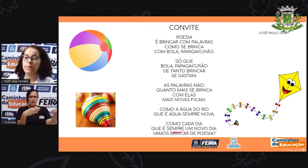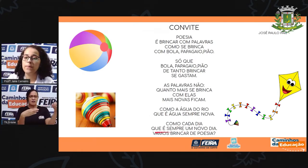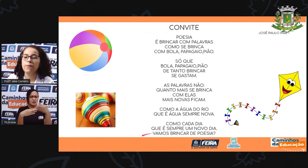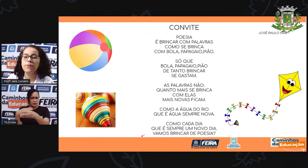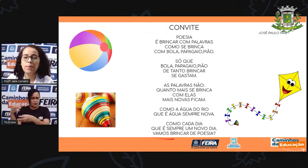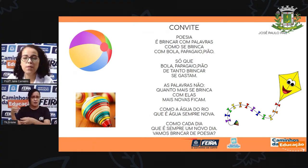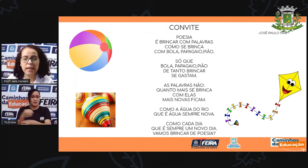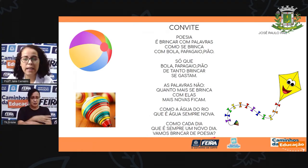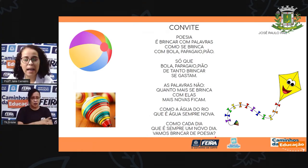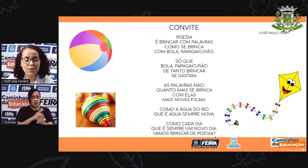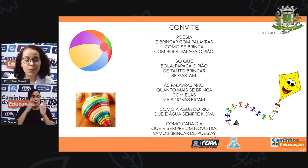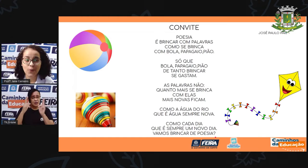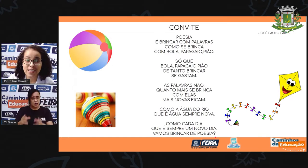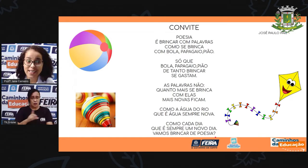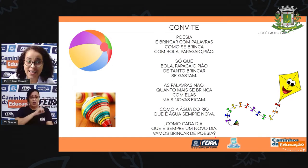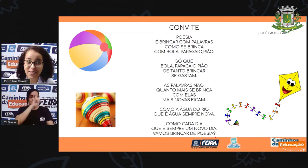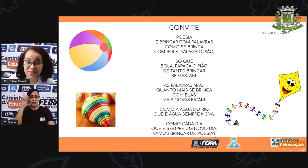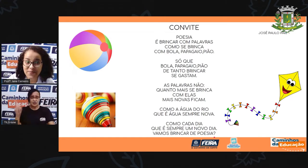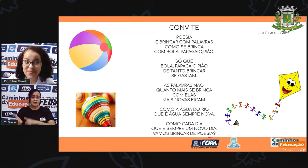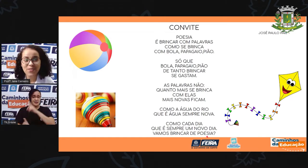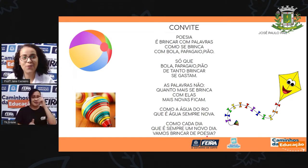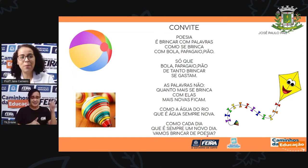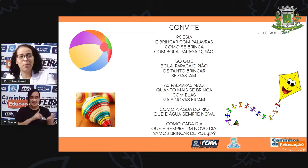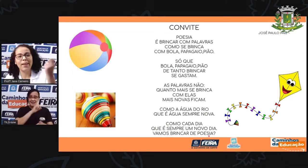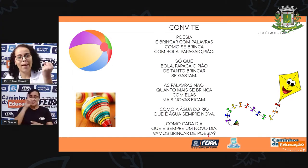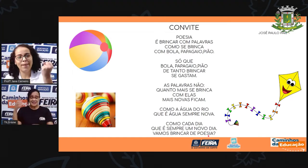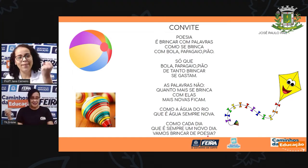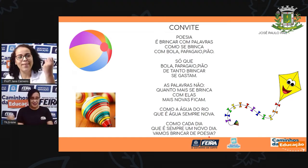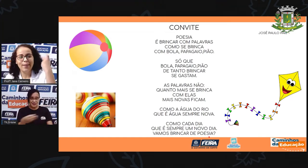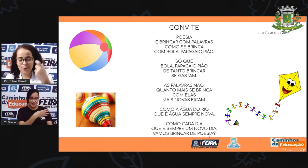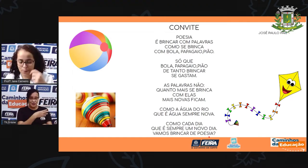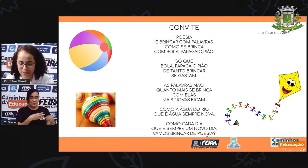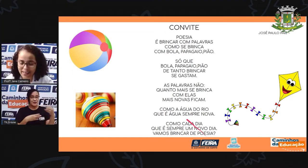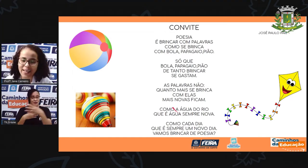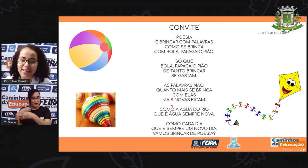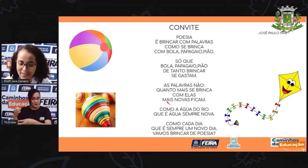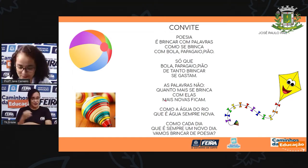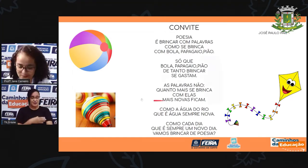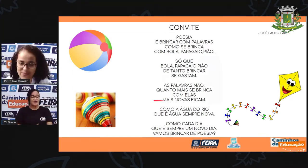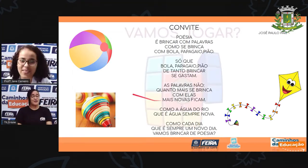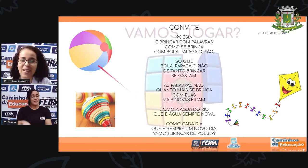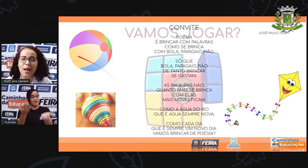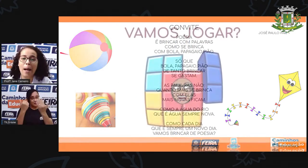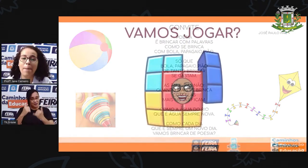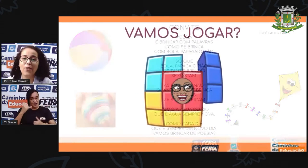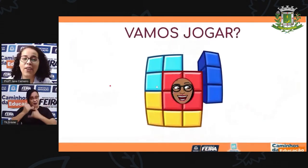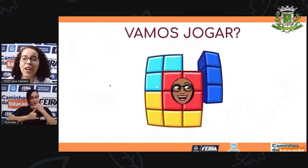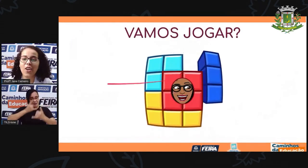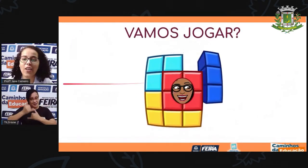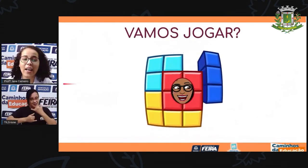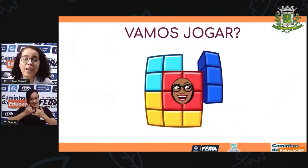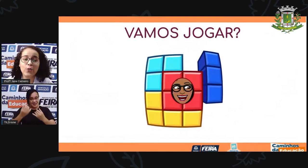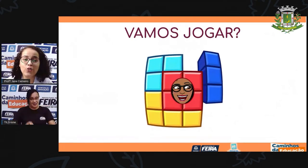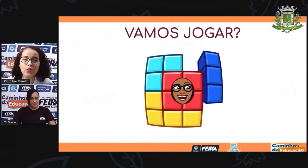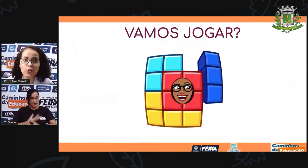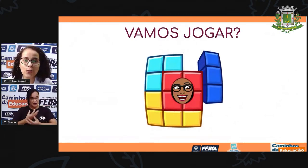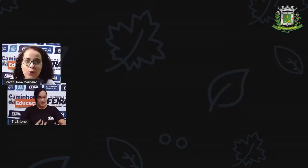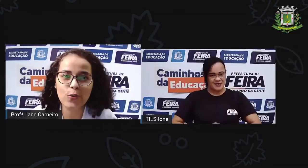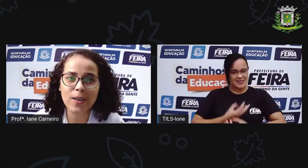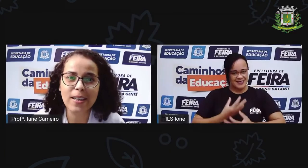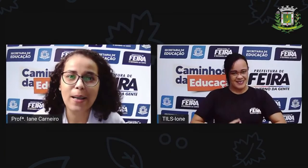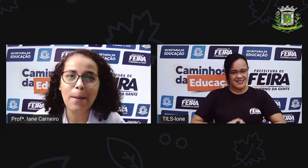dia Vamos brincar de poesia? Vamos brincar? Vamos brincar, então A Pró vai colocar aqui no